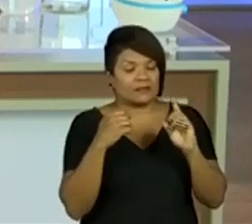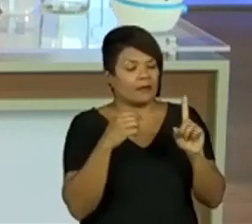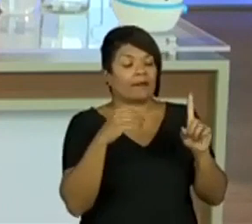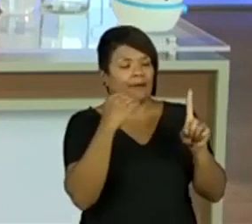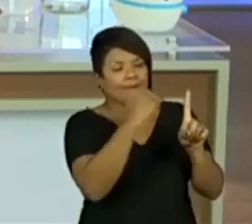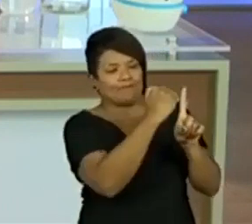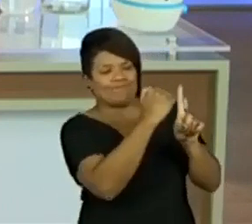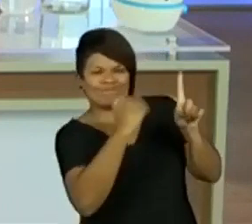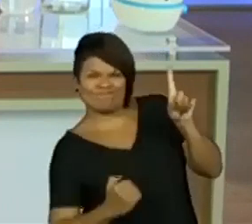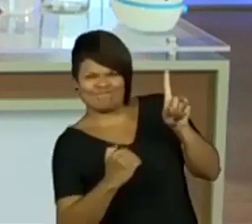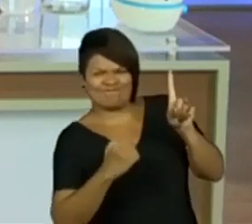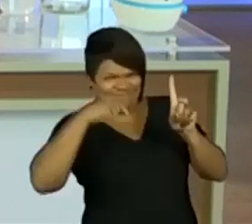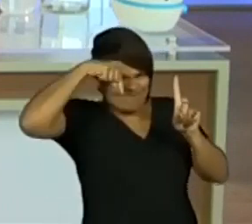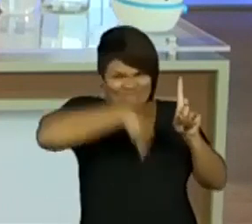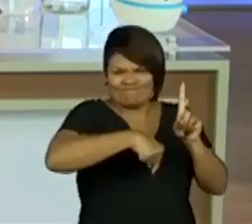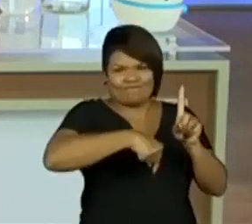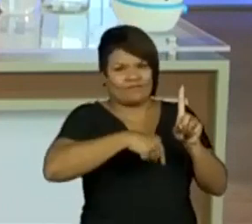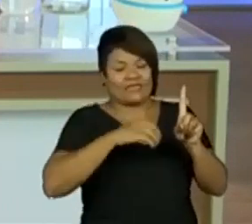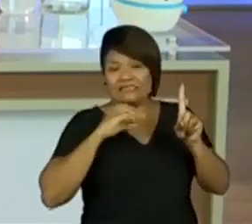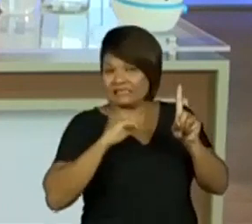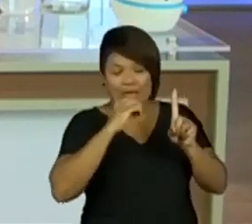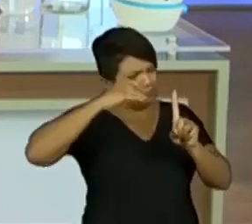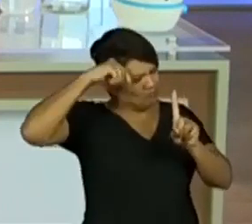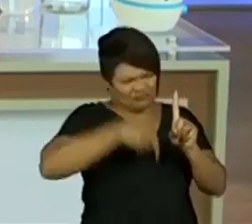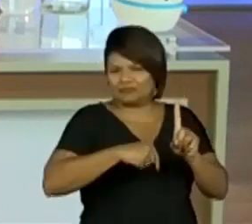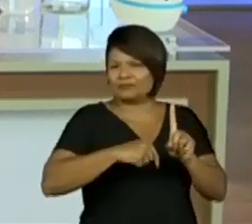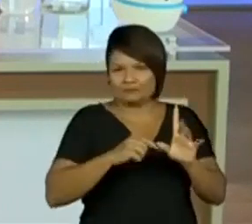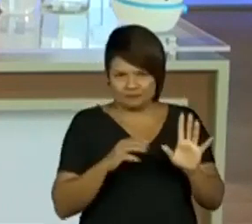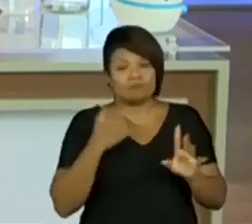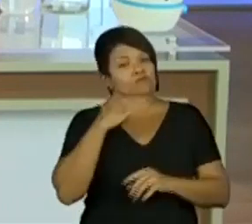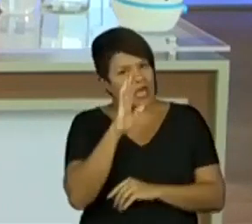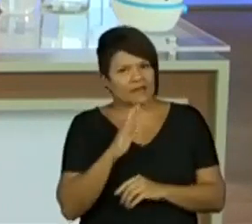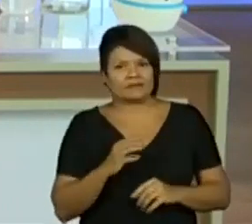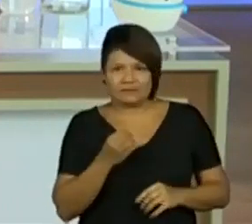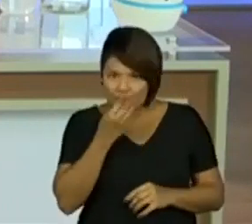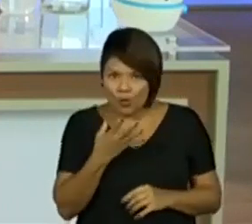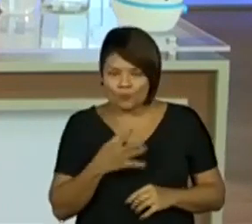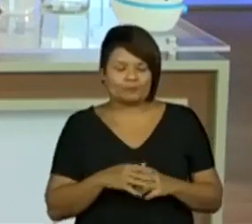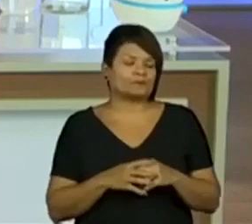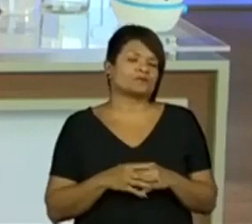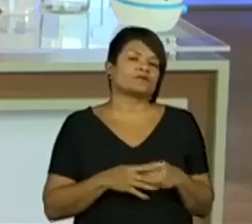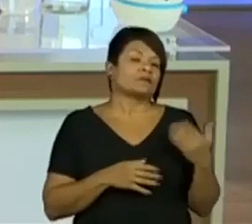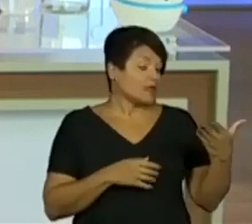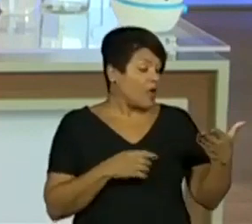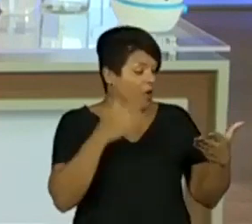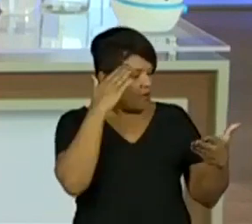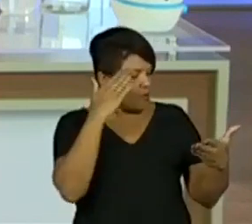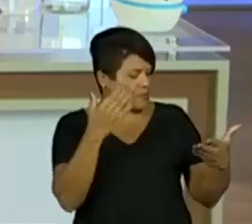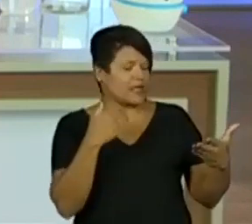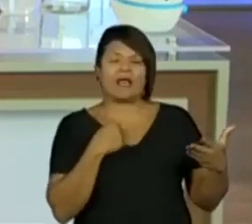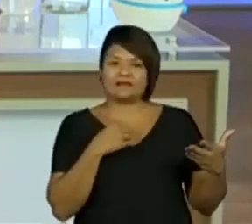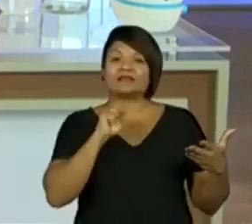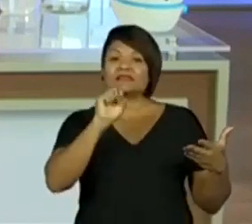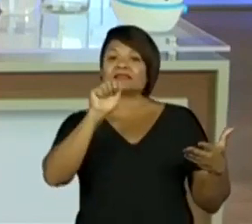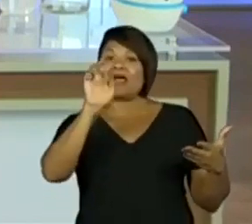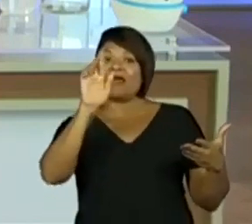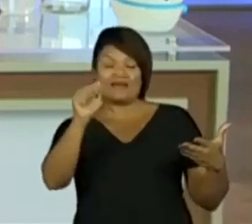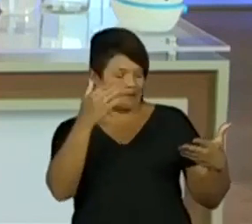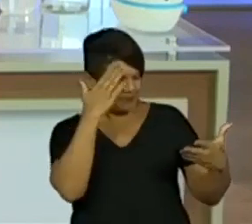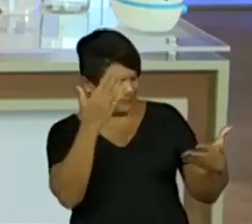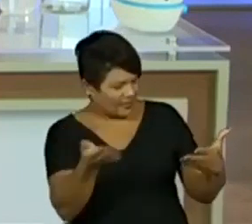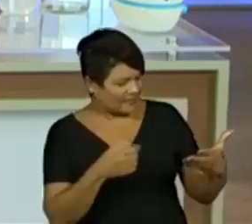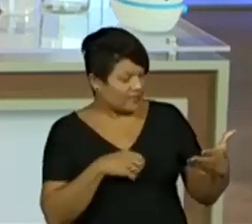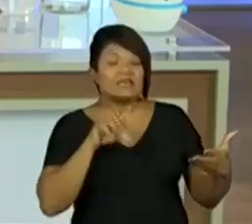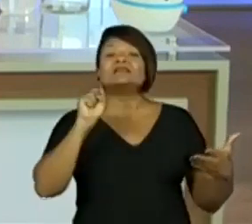dúvida. A Sara disse, que legal, professor. Obrigado, Sara, que bom que você está gostando. O Samuel está falando